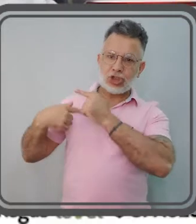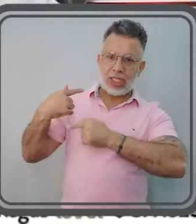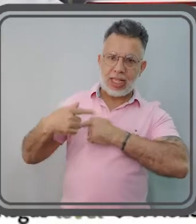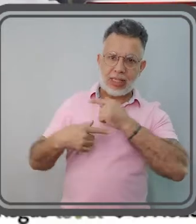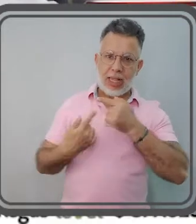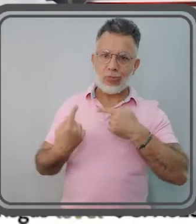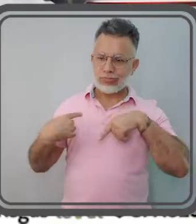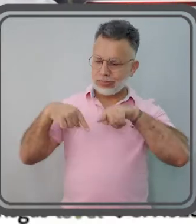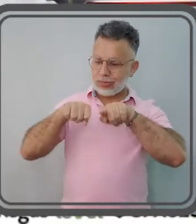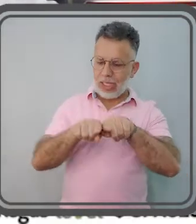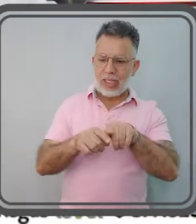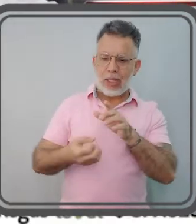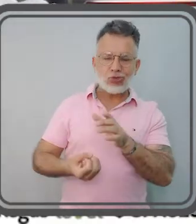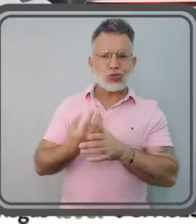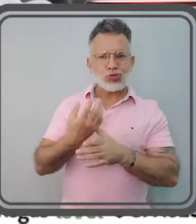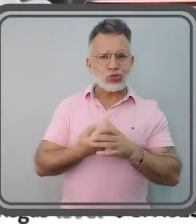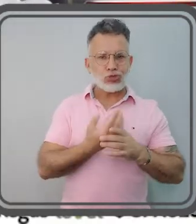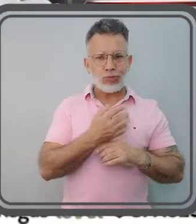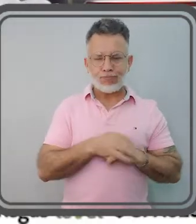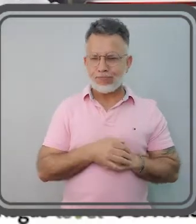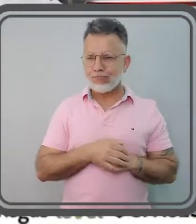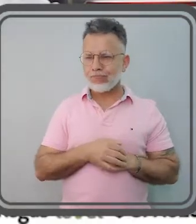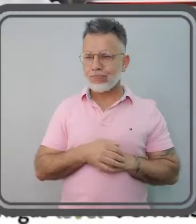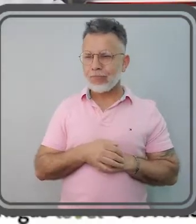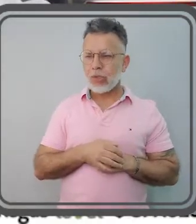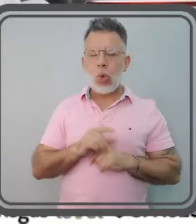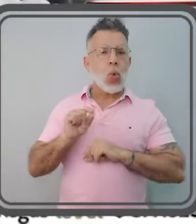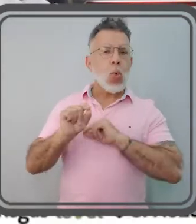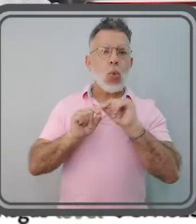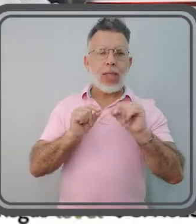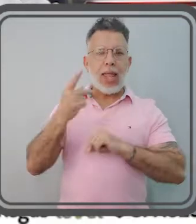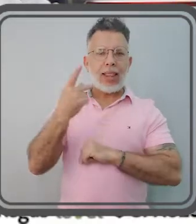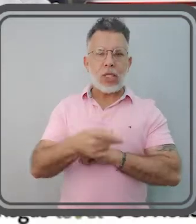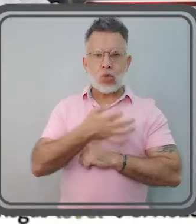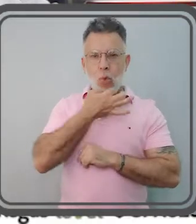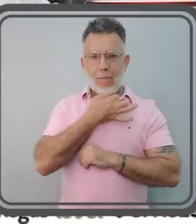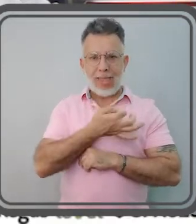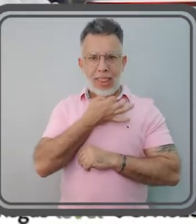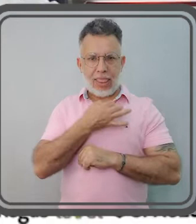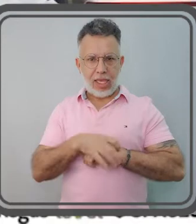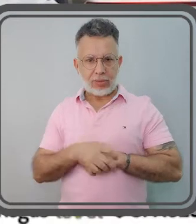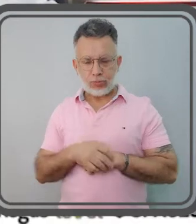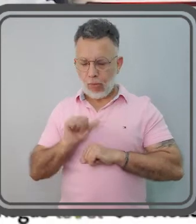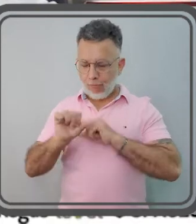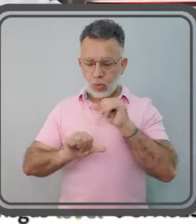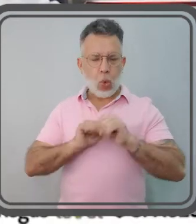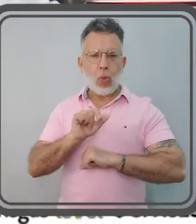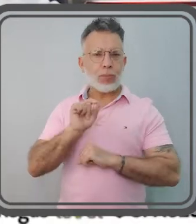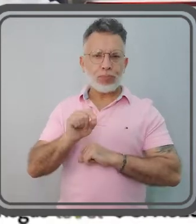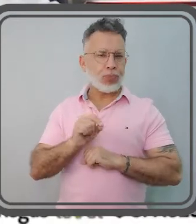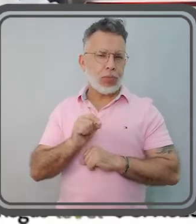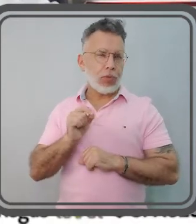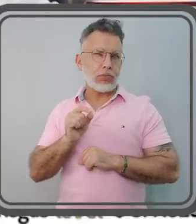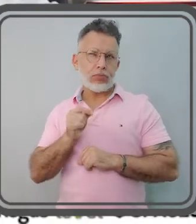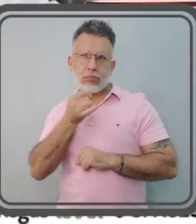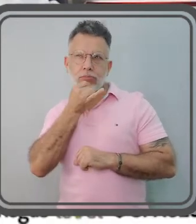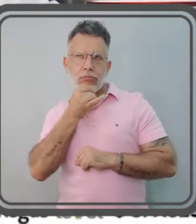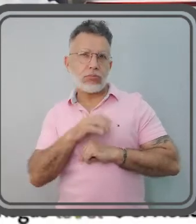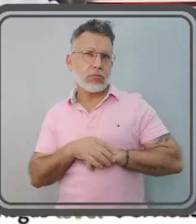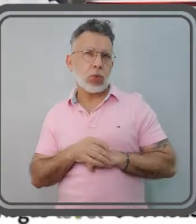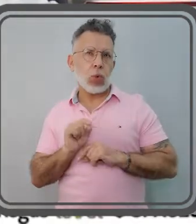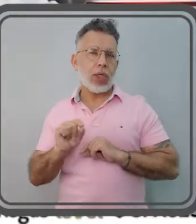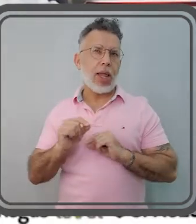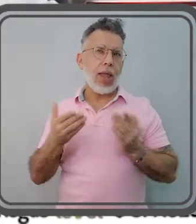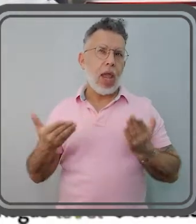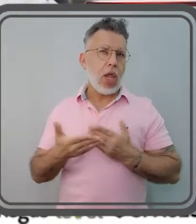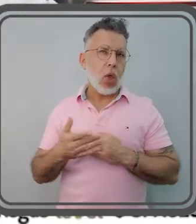na sua opinião, mudou? Né? Considerando que hoje existe uma abundância de informação